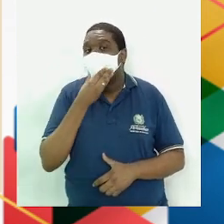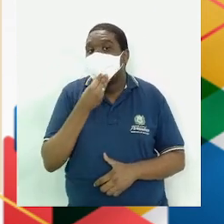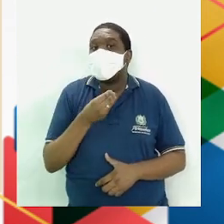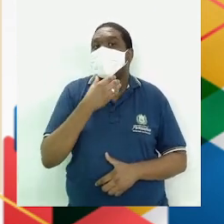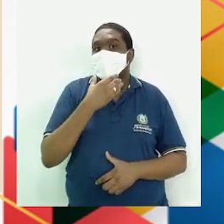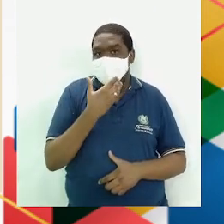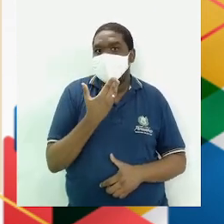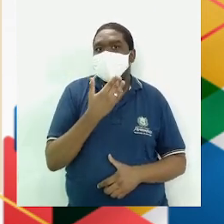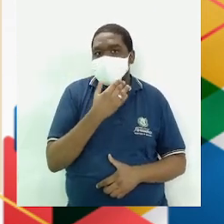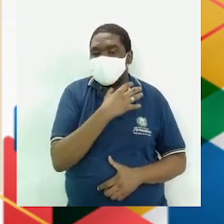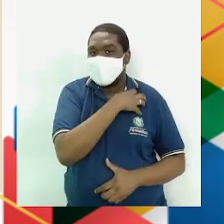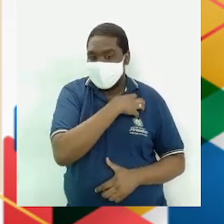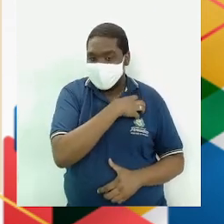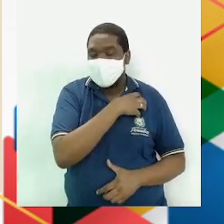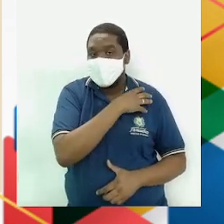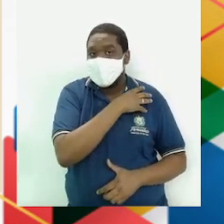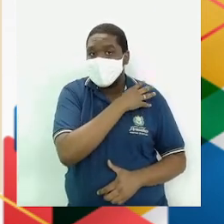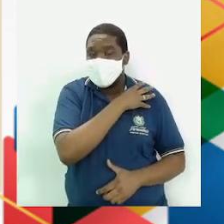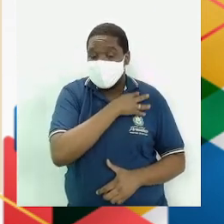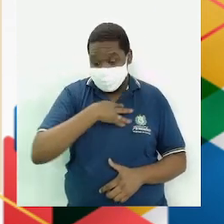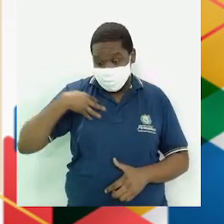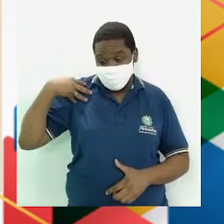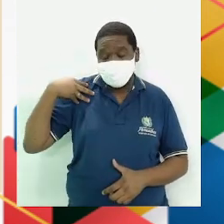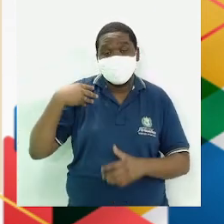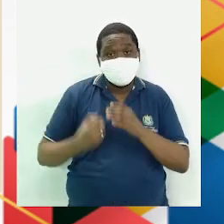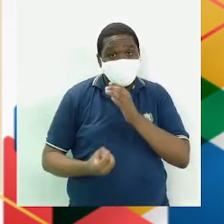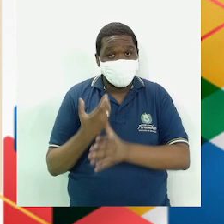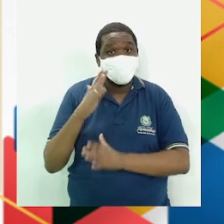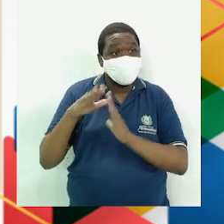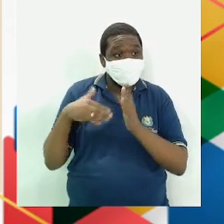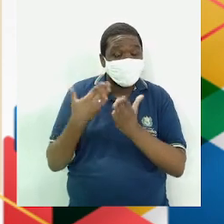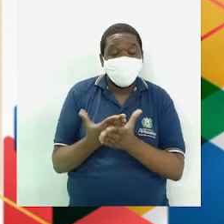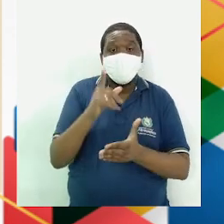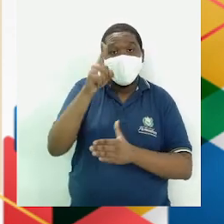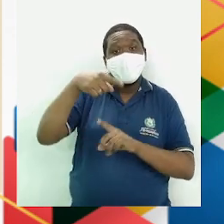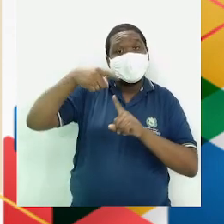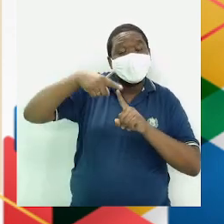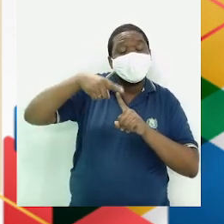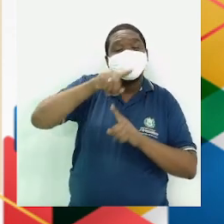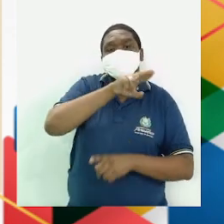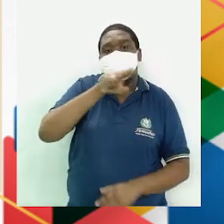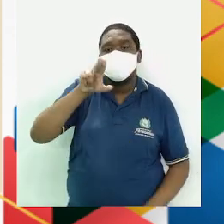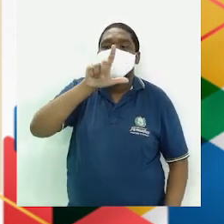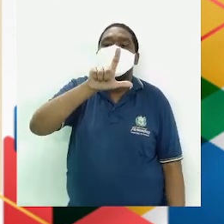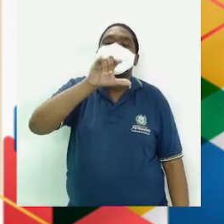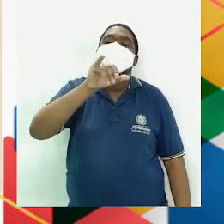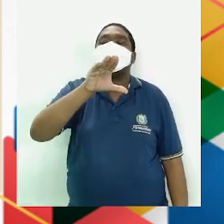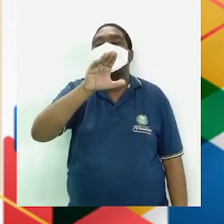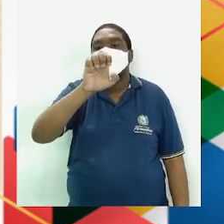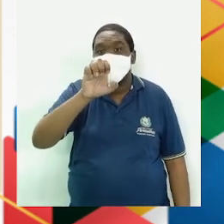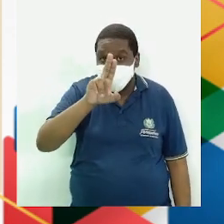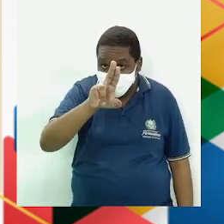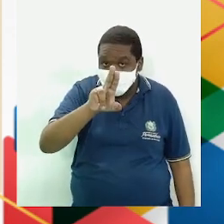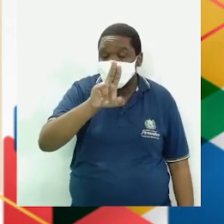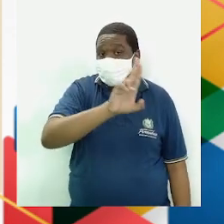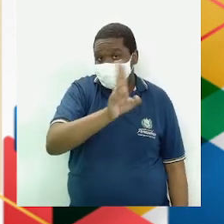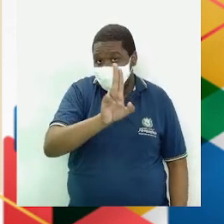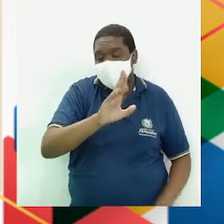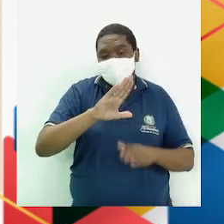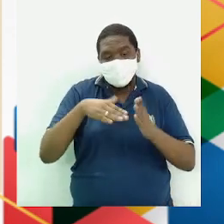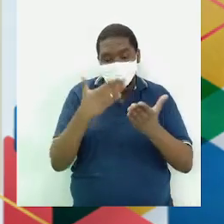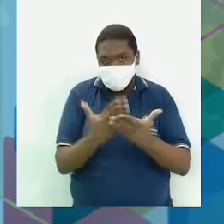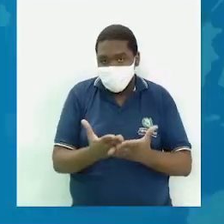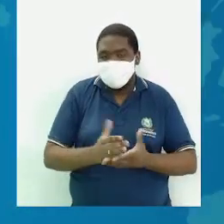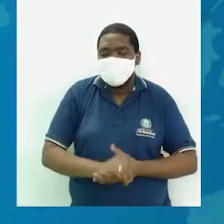uma escola que ele deu o nome de Liceu, certo? Então, ele não pensou,